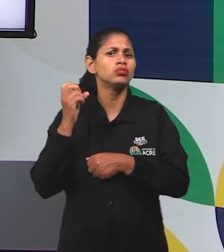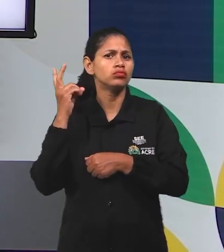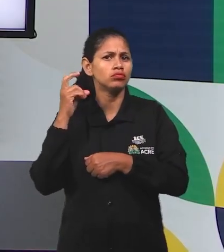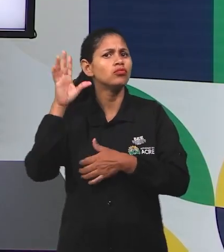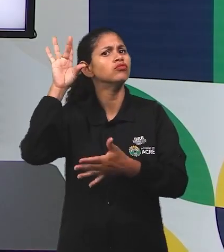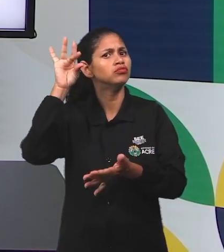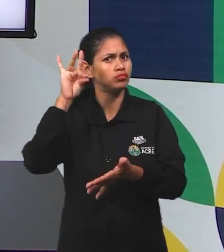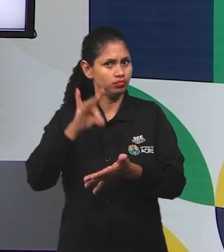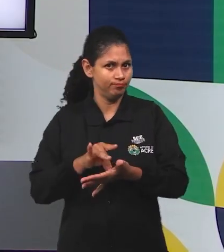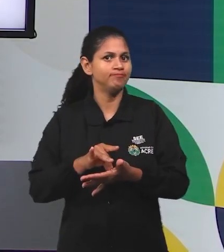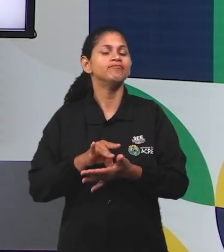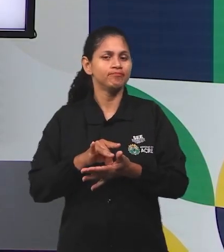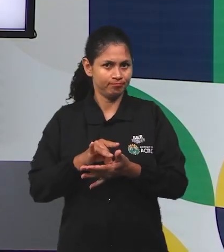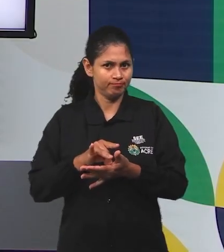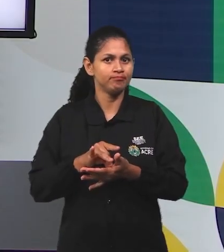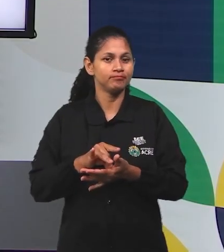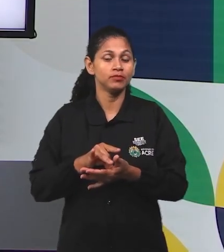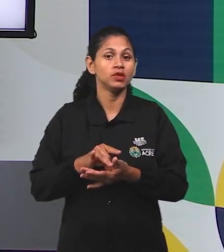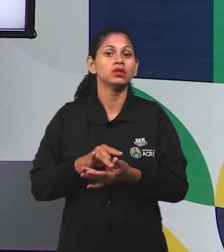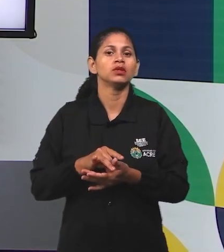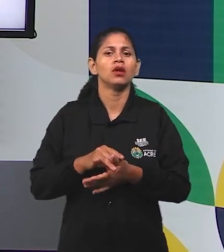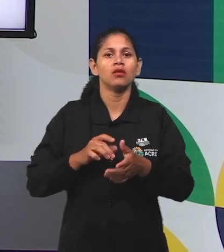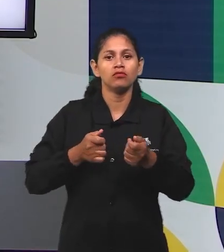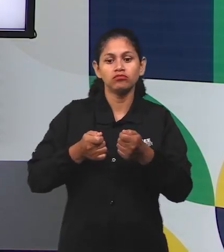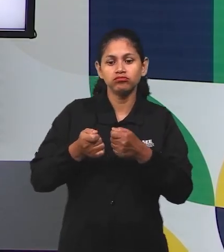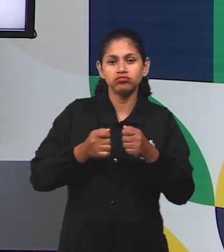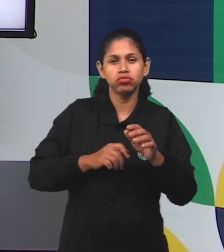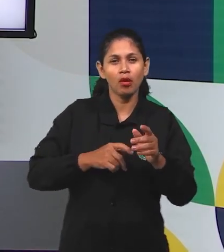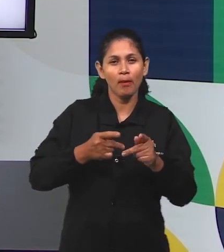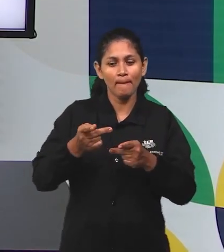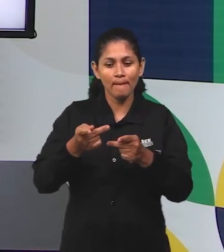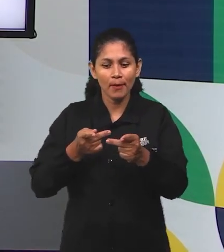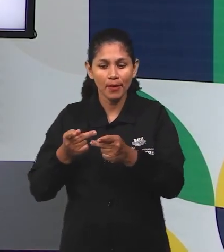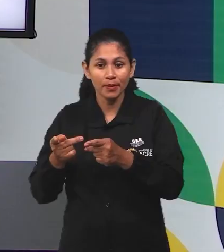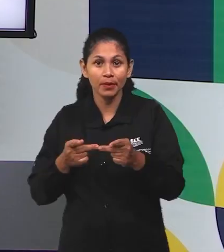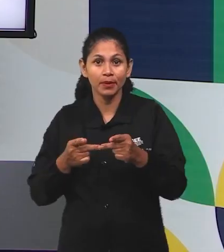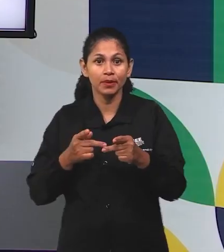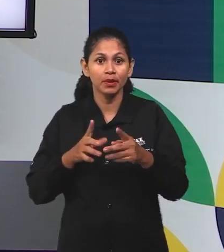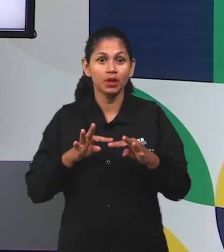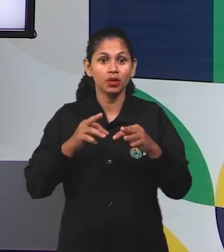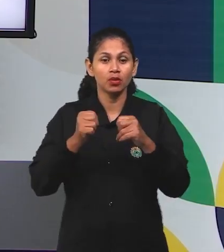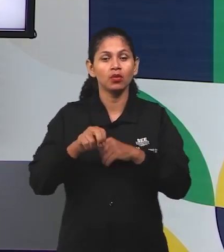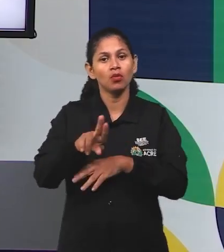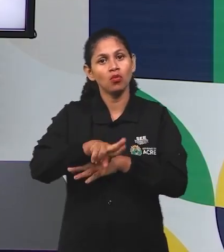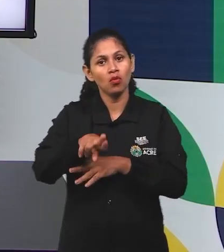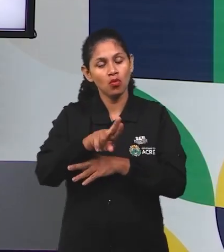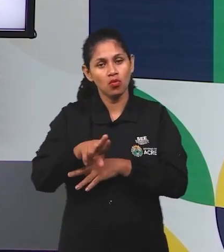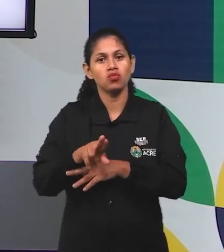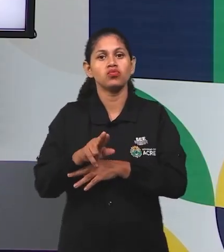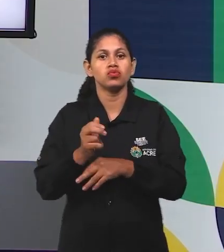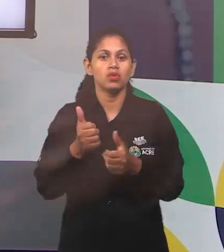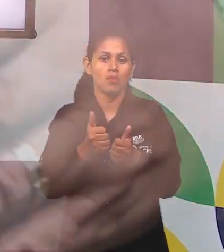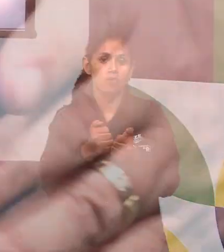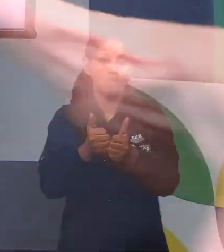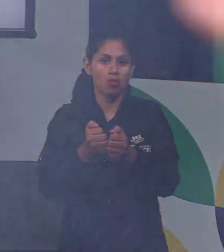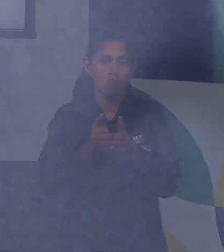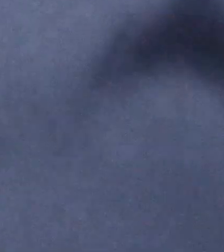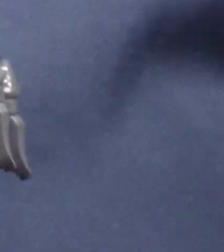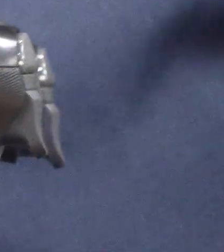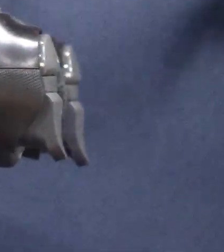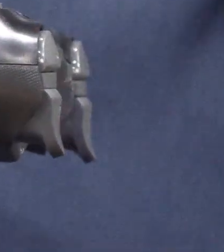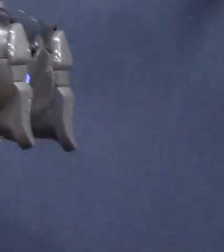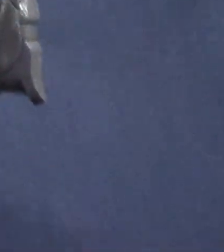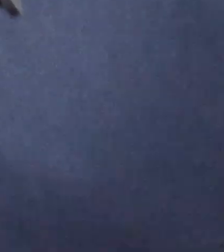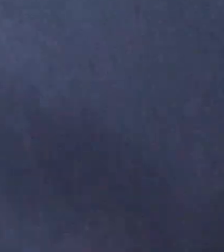isso, esse carro ele foi automatizado e tudo é acionado pelo esse controle de PS4.